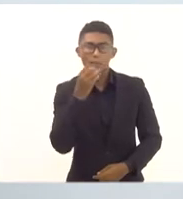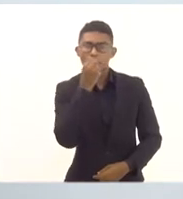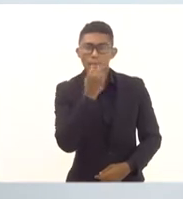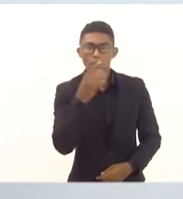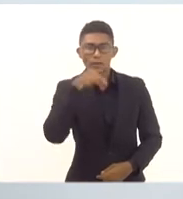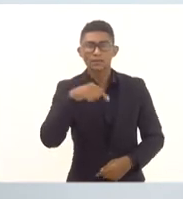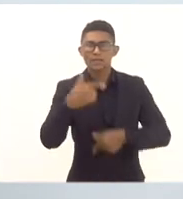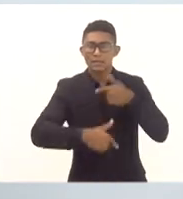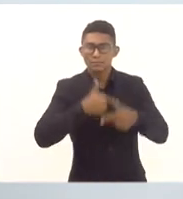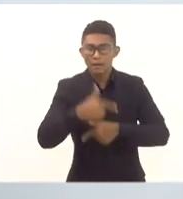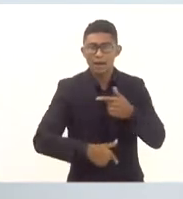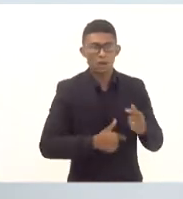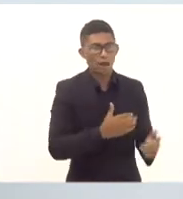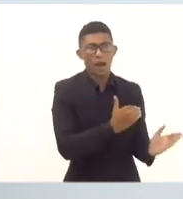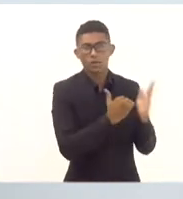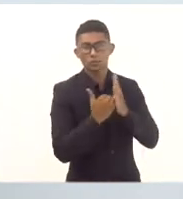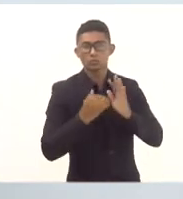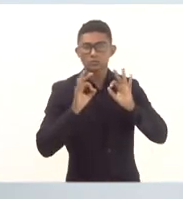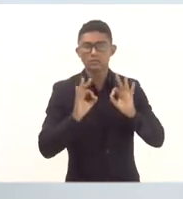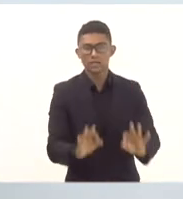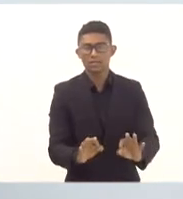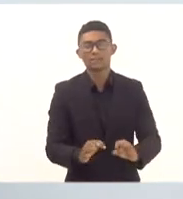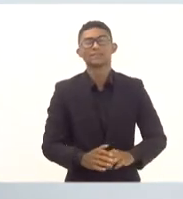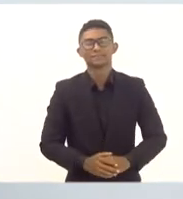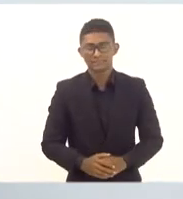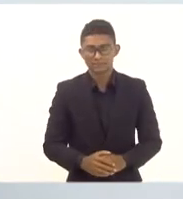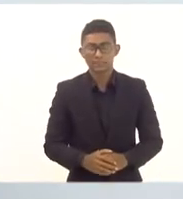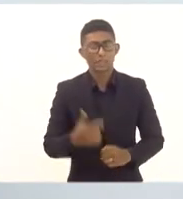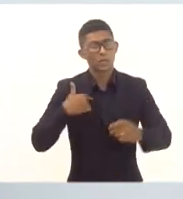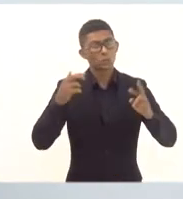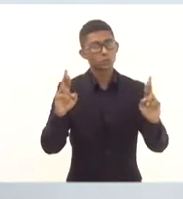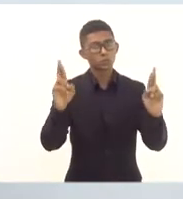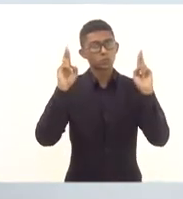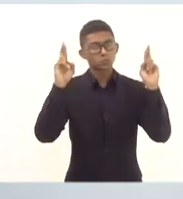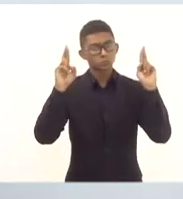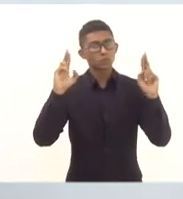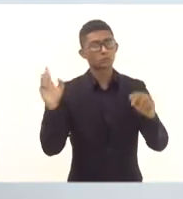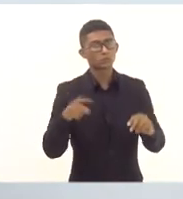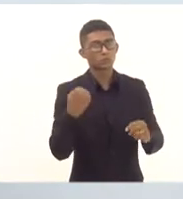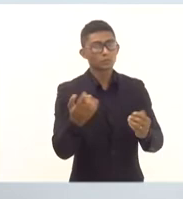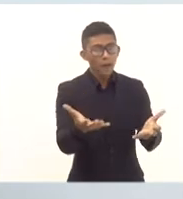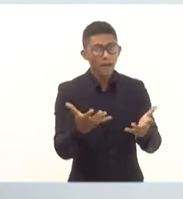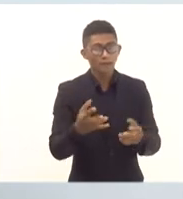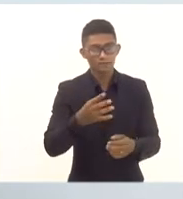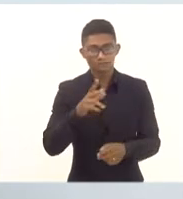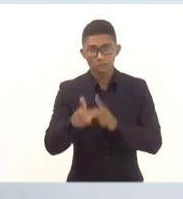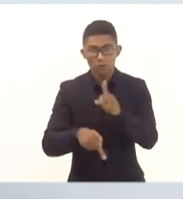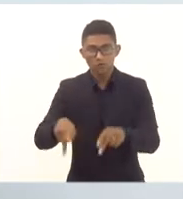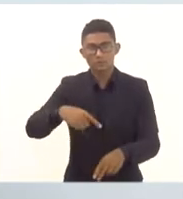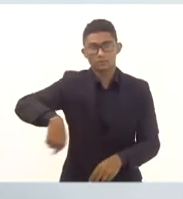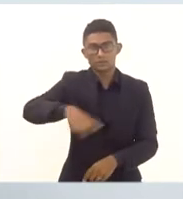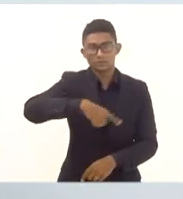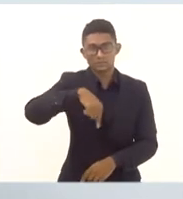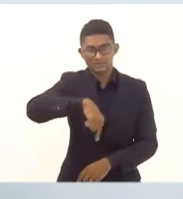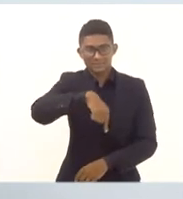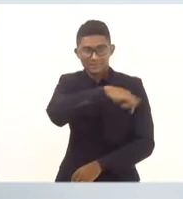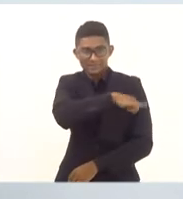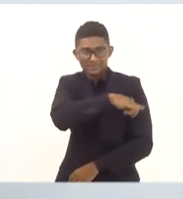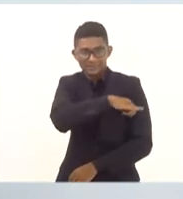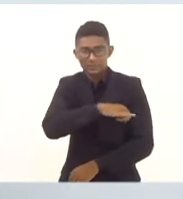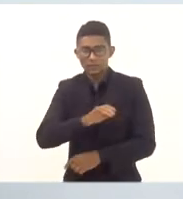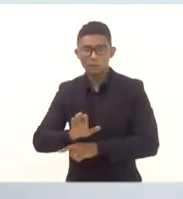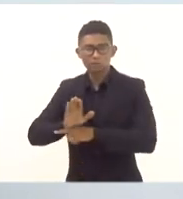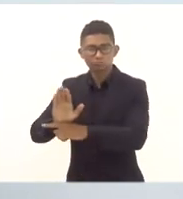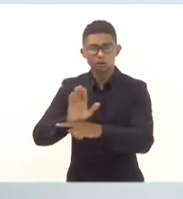ordem então espero que possamos trazer uma lenta uma população do Rio de Janeiro que tem hoje